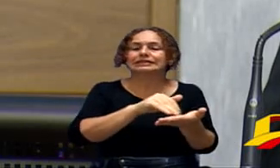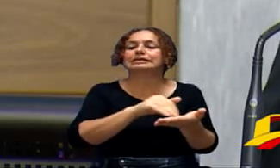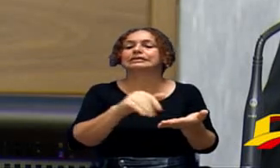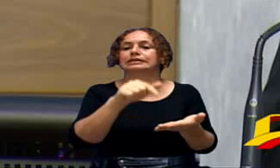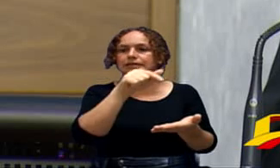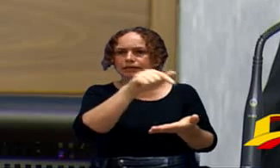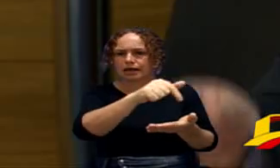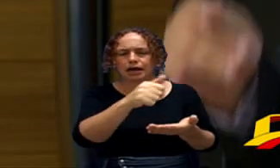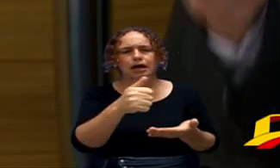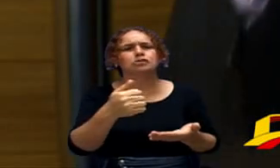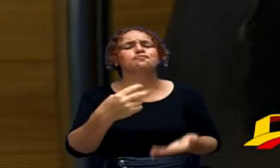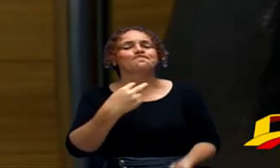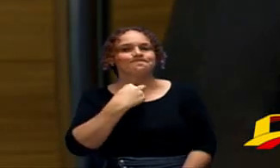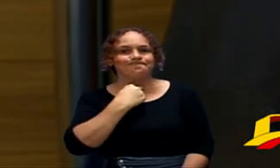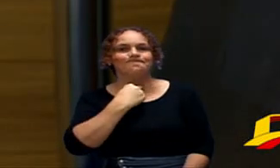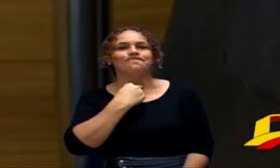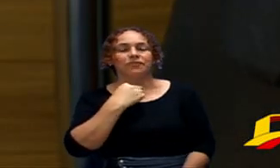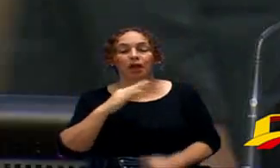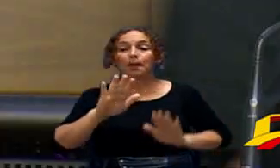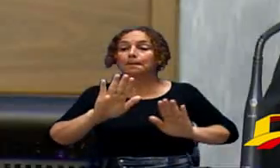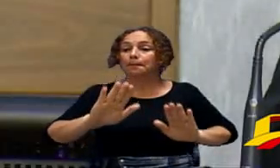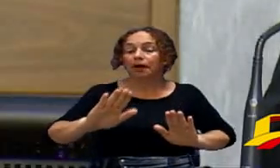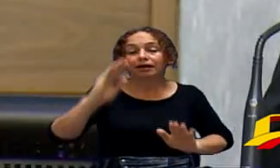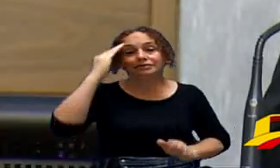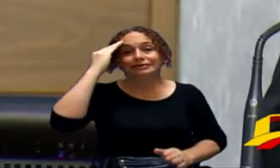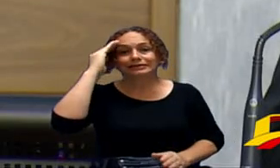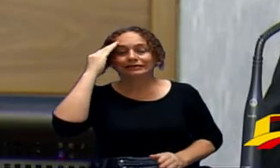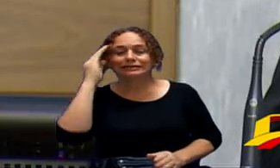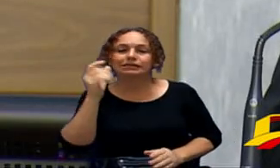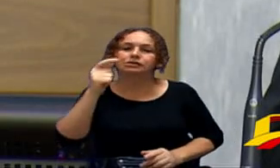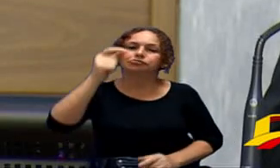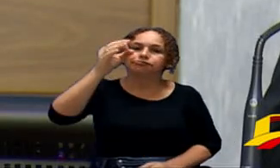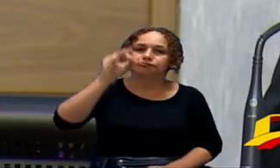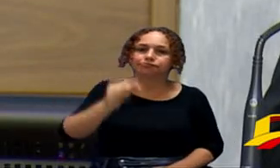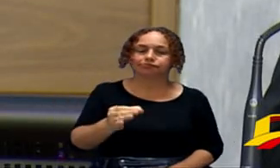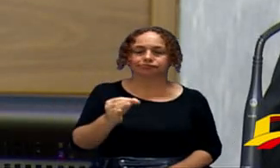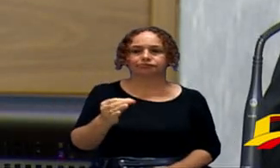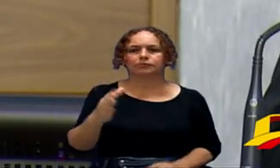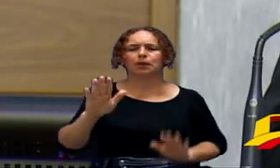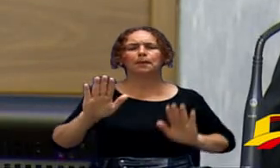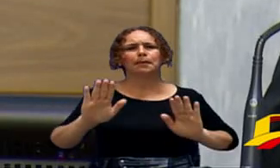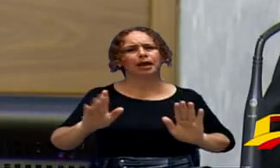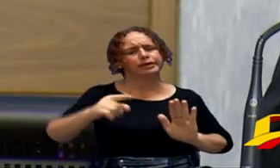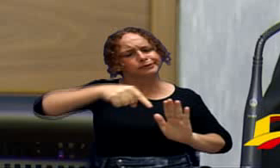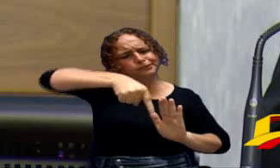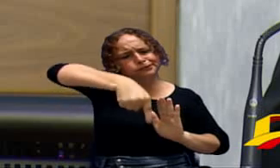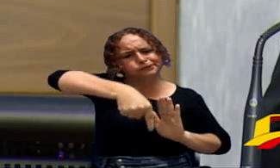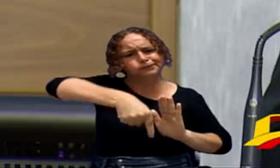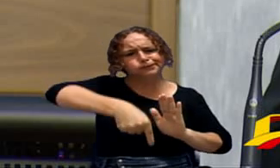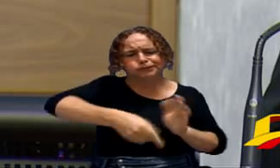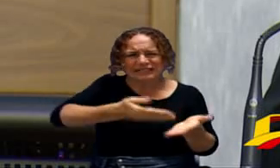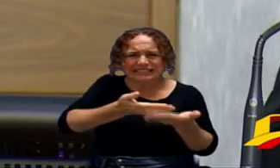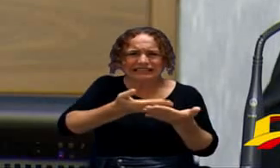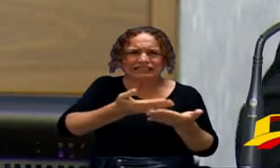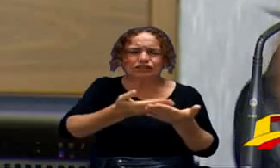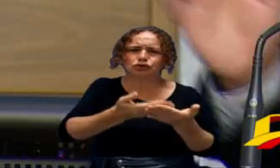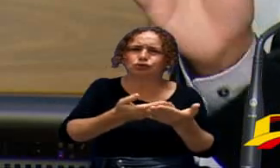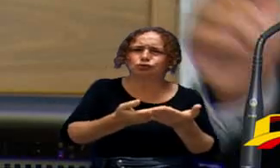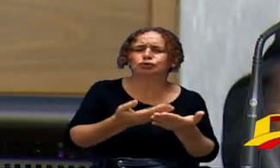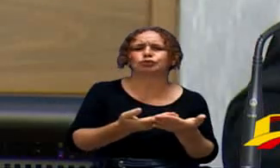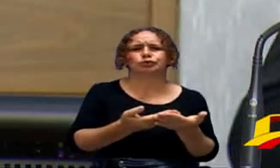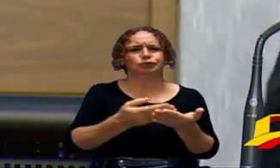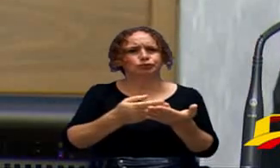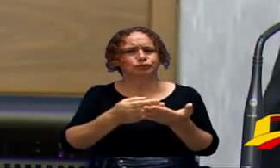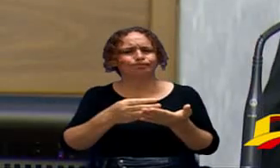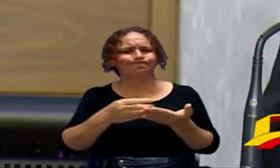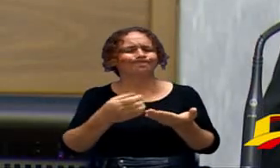pasta. Então, acredito que não tínhamos propriedades assim mais aprofundadas para um posicionamento. Então, o